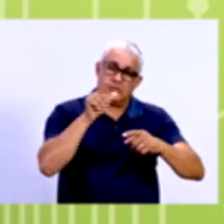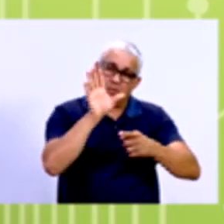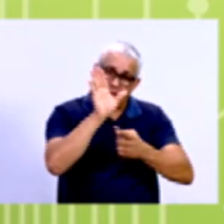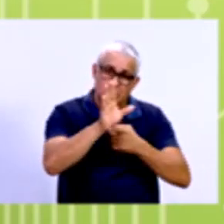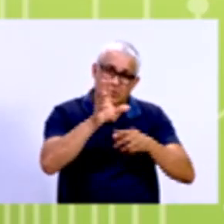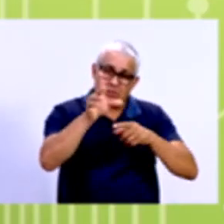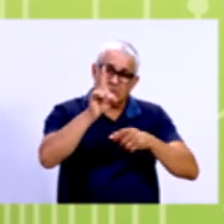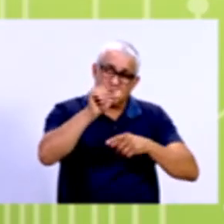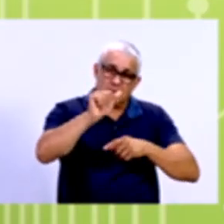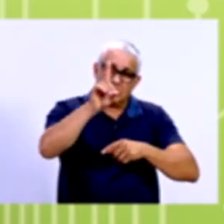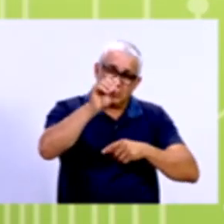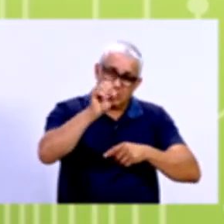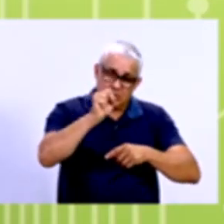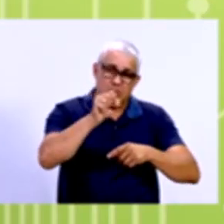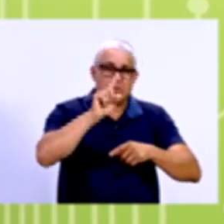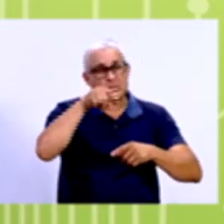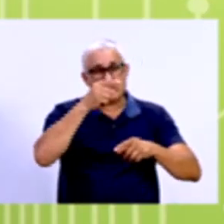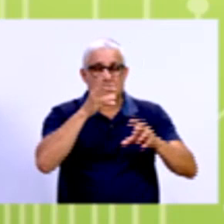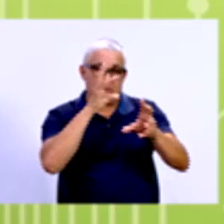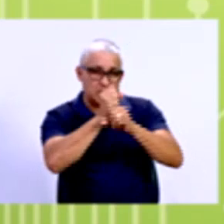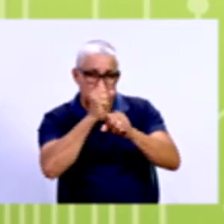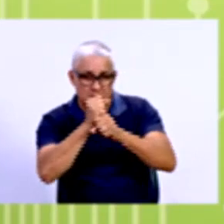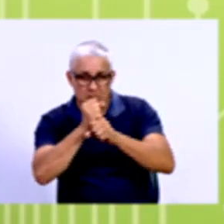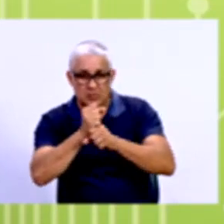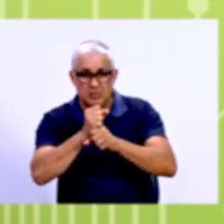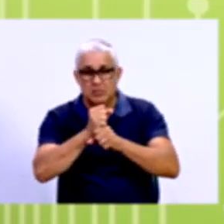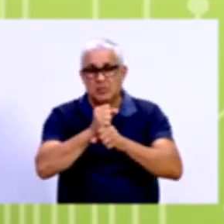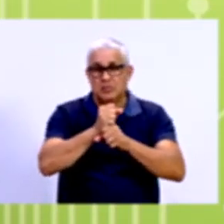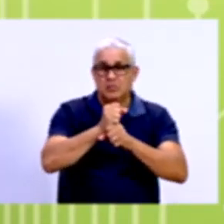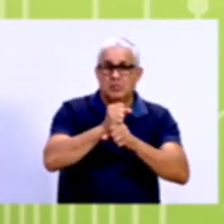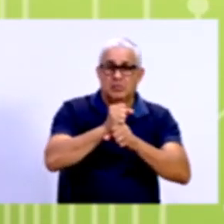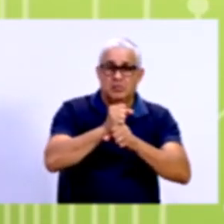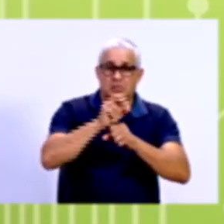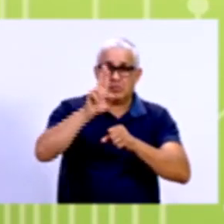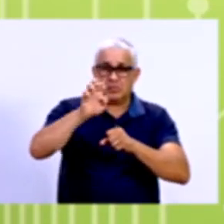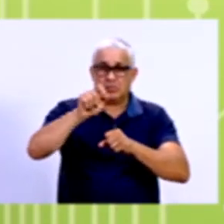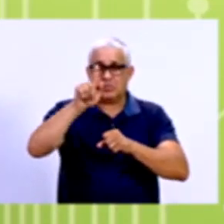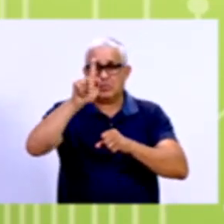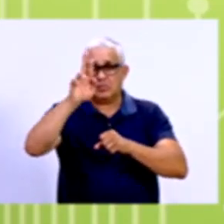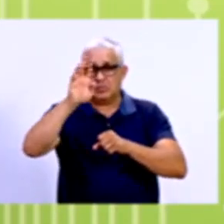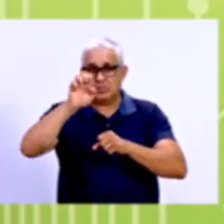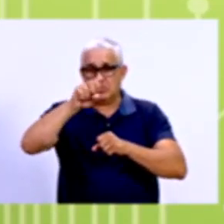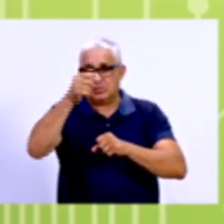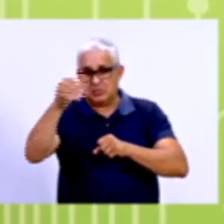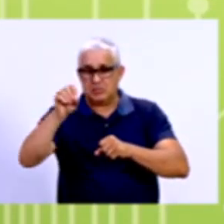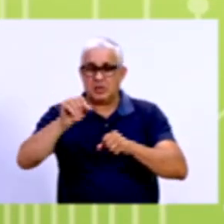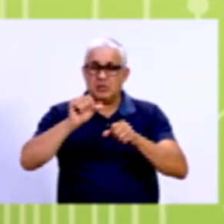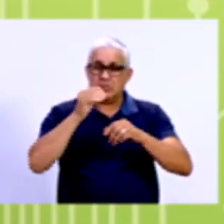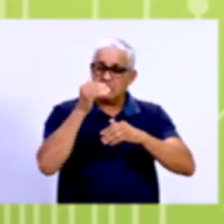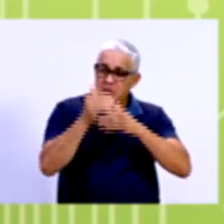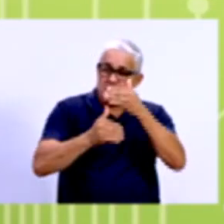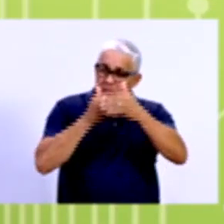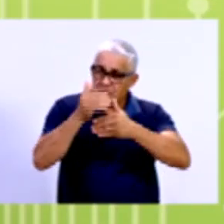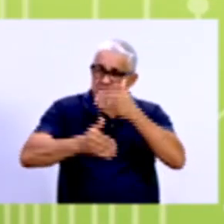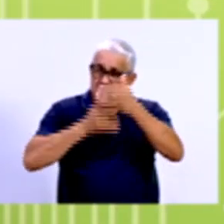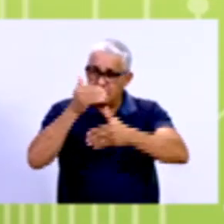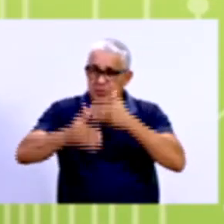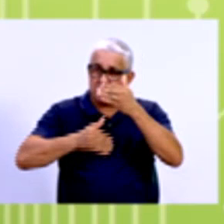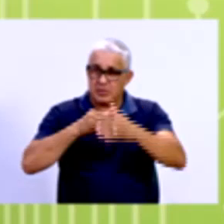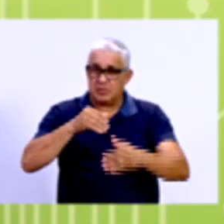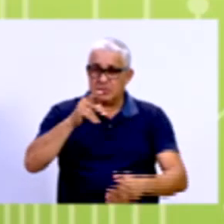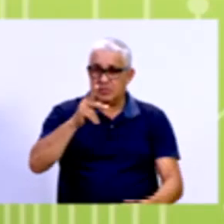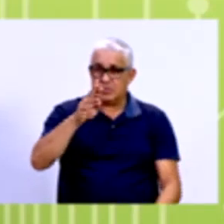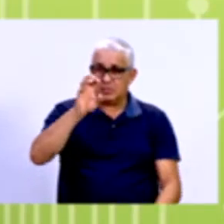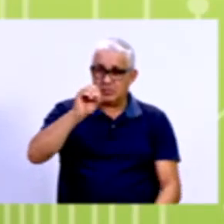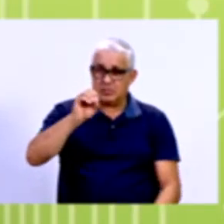eu posso pegar aquela equação da reta de regressão e posso fazer, e fazendo as probabilidades,